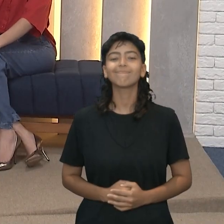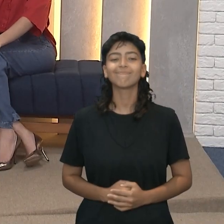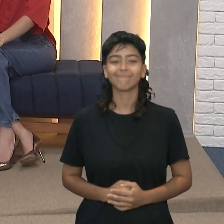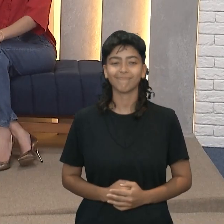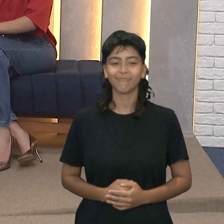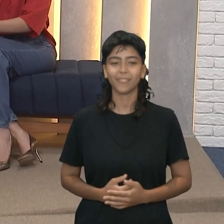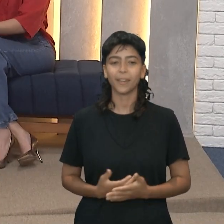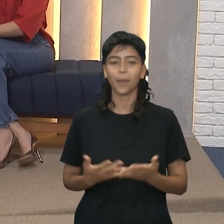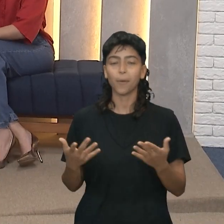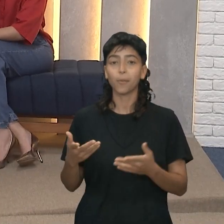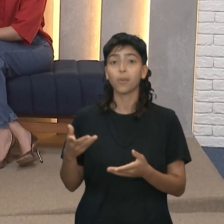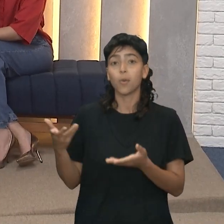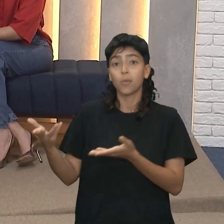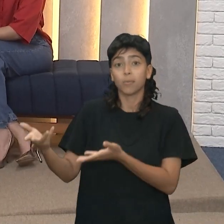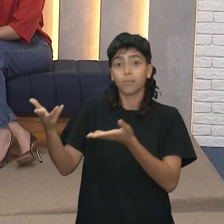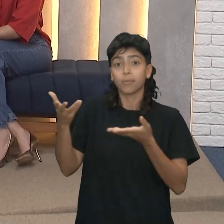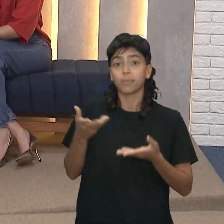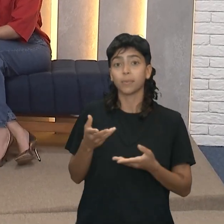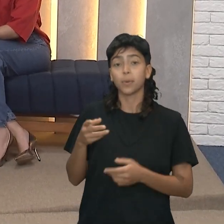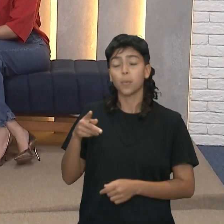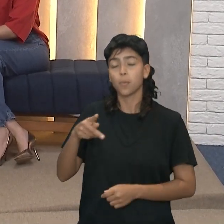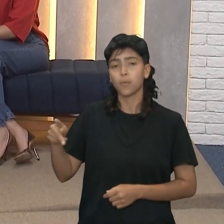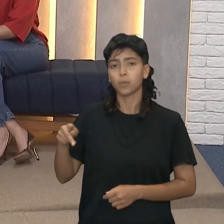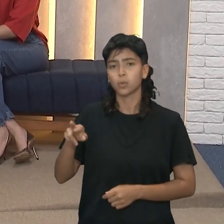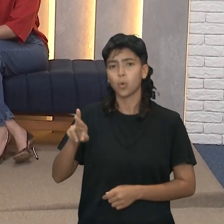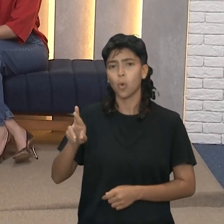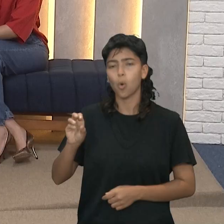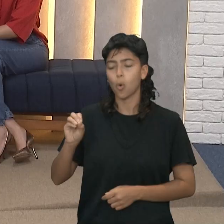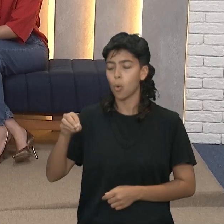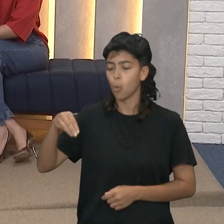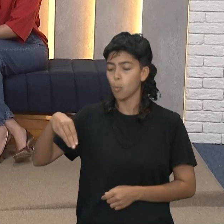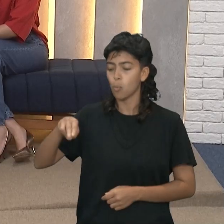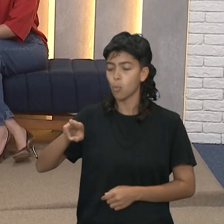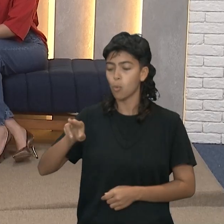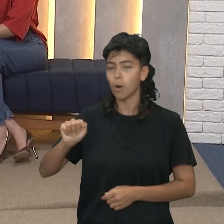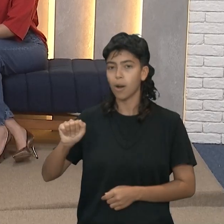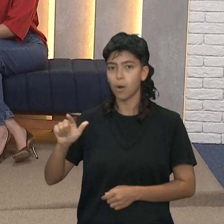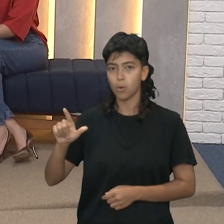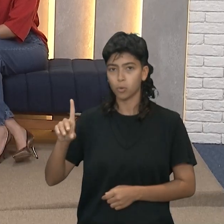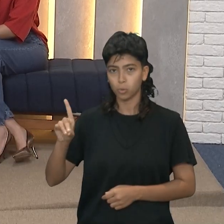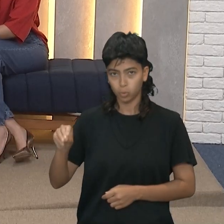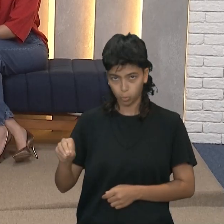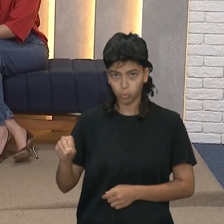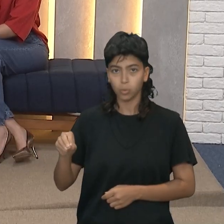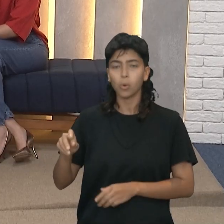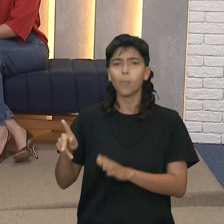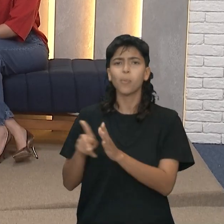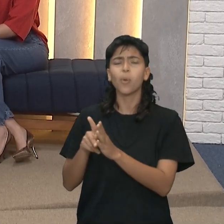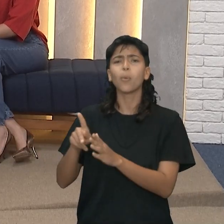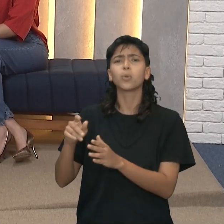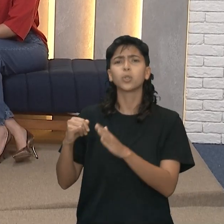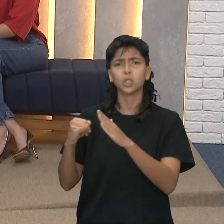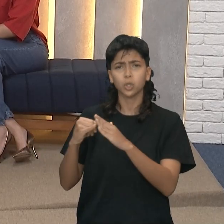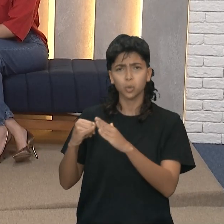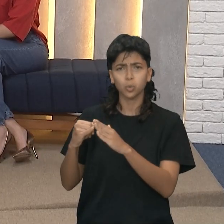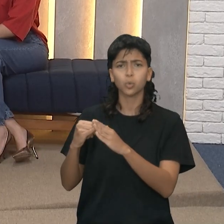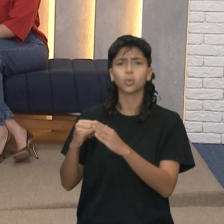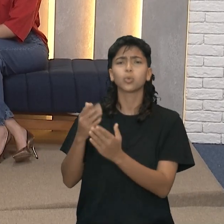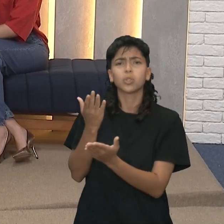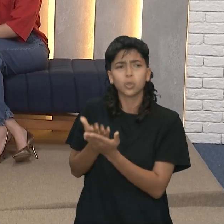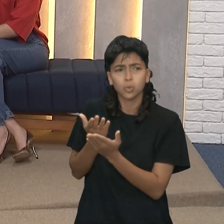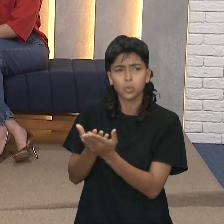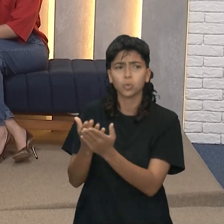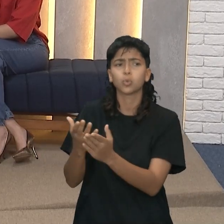E agora vamos receber o professor Romualdo Pessoa, do Instituto de Estudos Socioambientais da UFG. Nesse